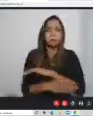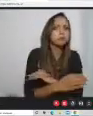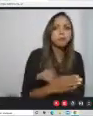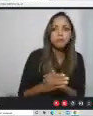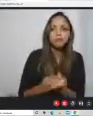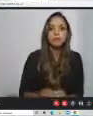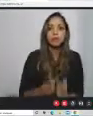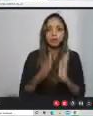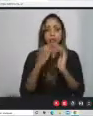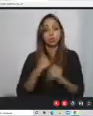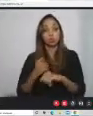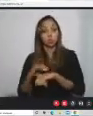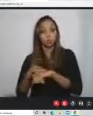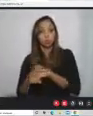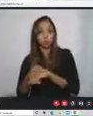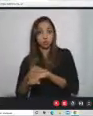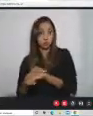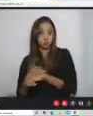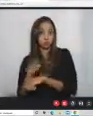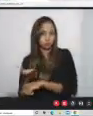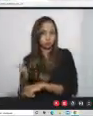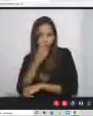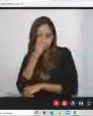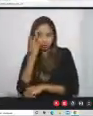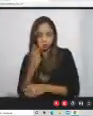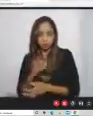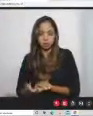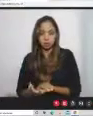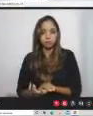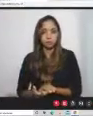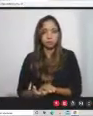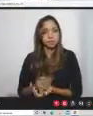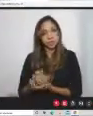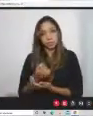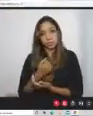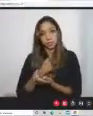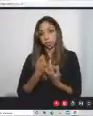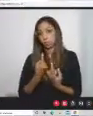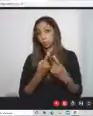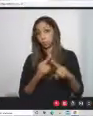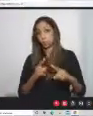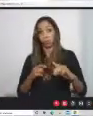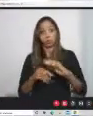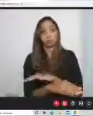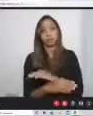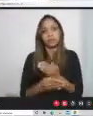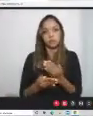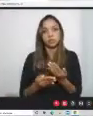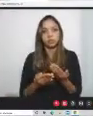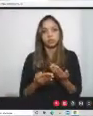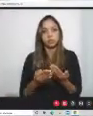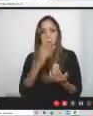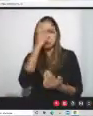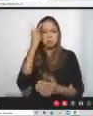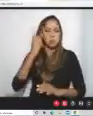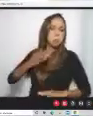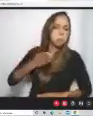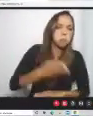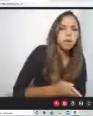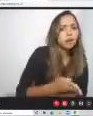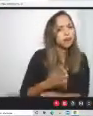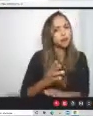populares, infelizmente, eu sou totalmente contra a invasão, mas na cabeça dos populares que moram